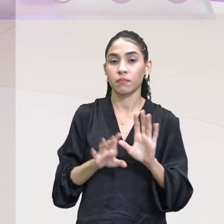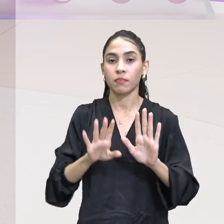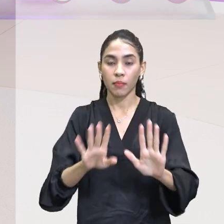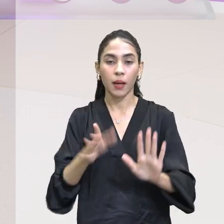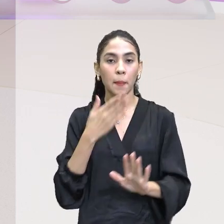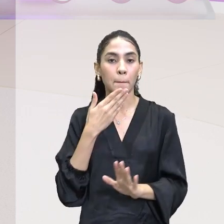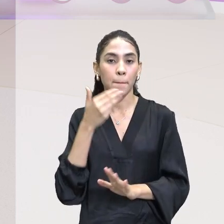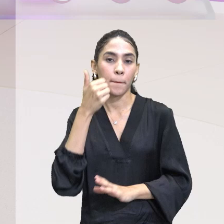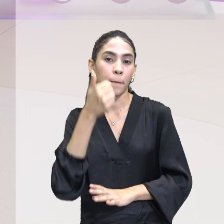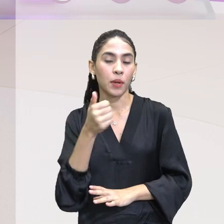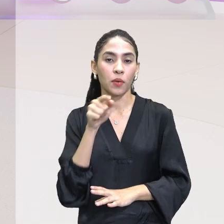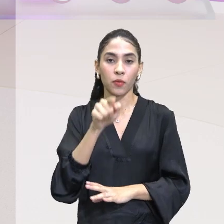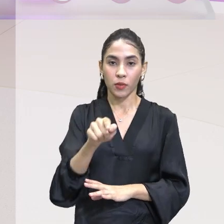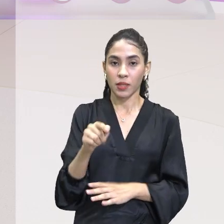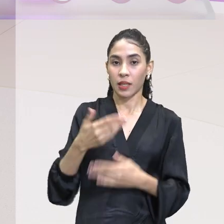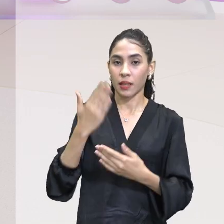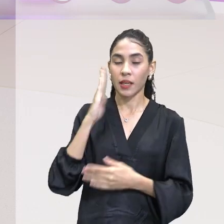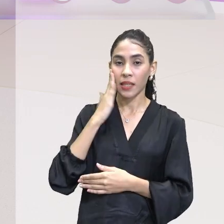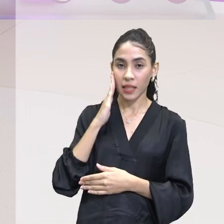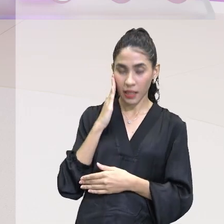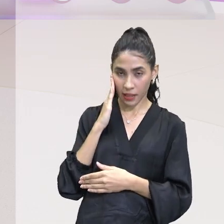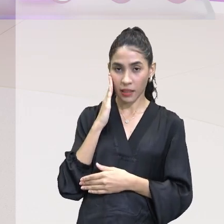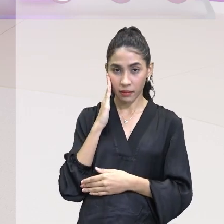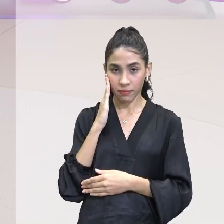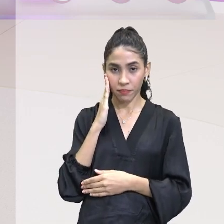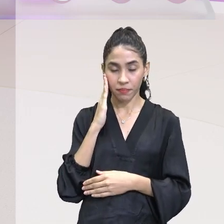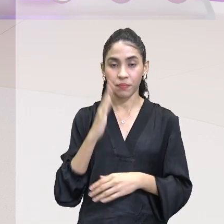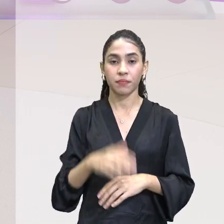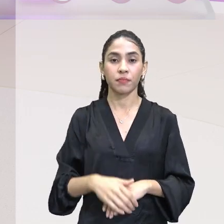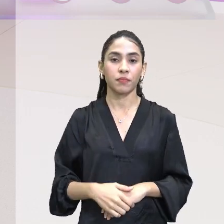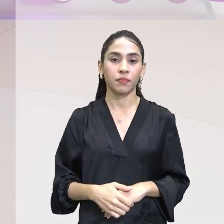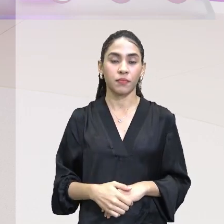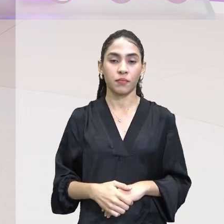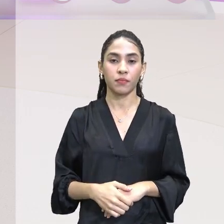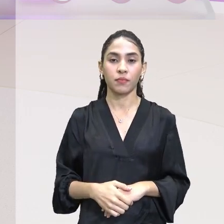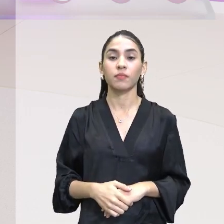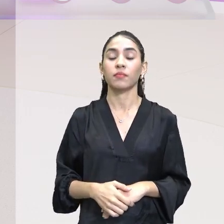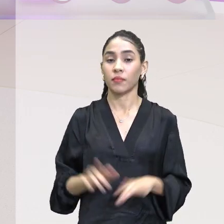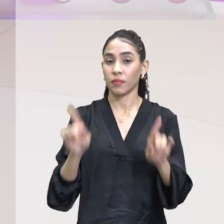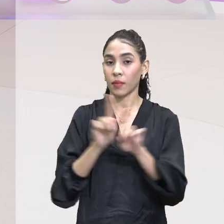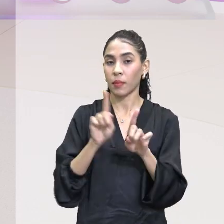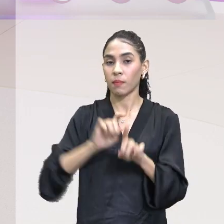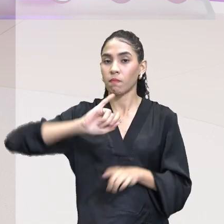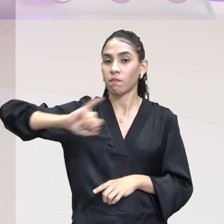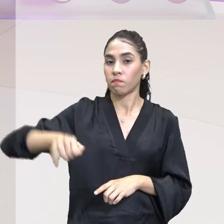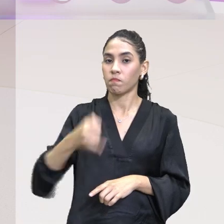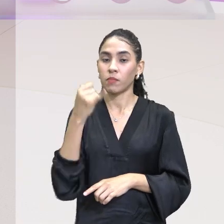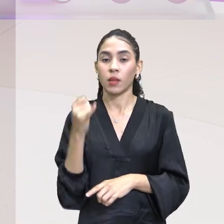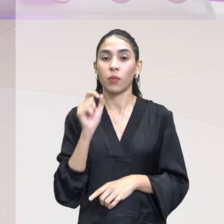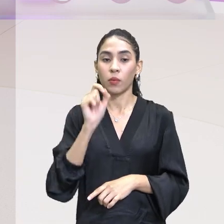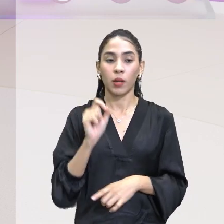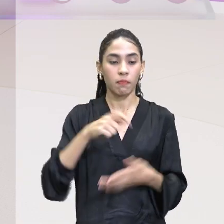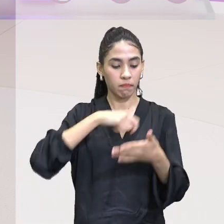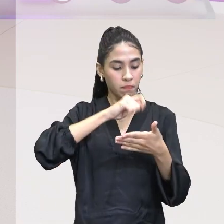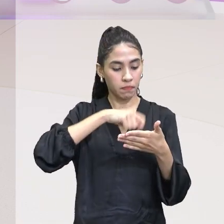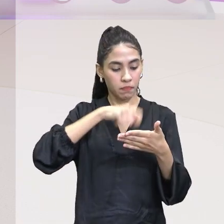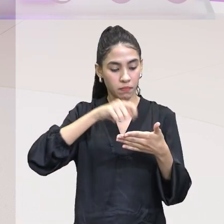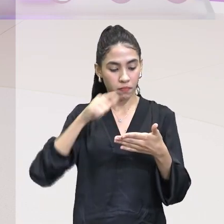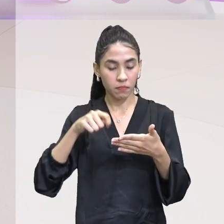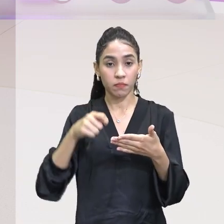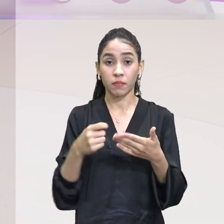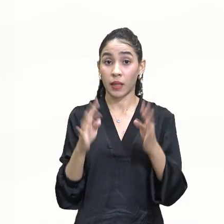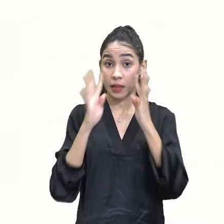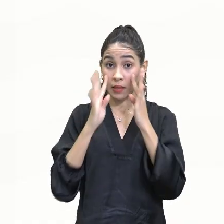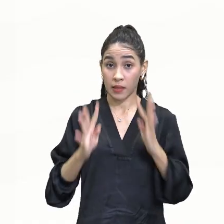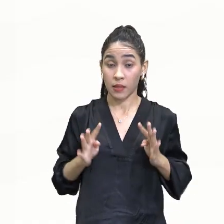ficar melhor para você visualizar e entender um pouco mais e até aproveitar para fazer aí as anotações de olho